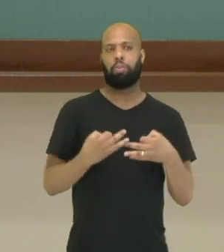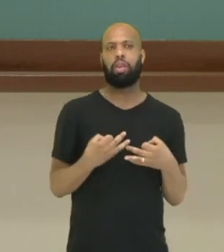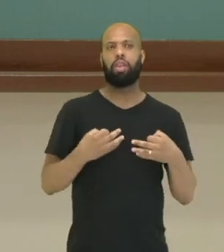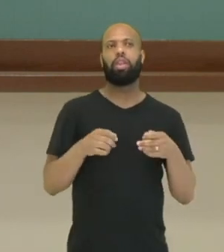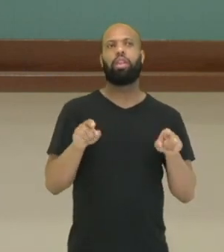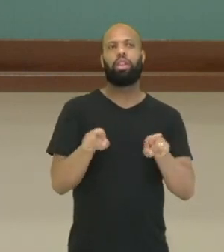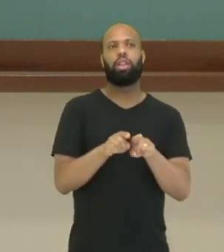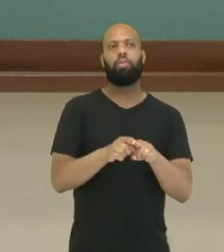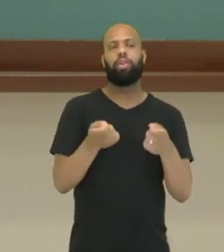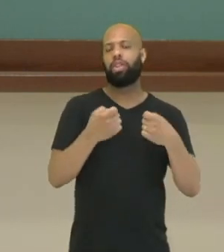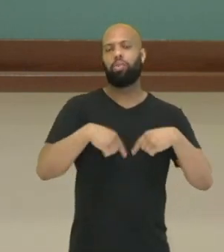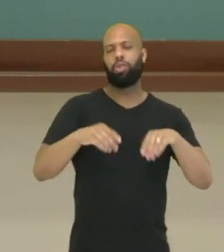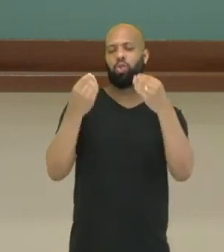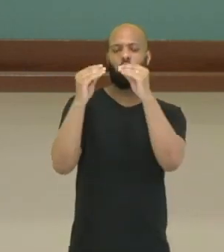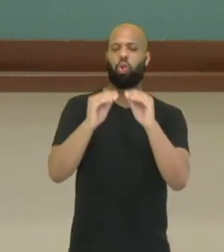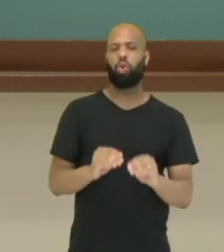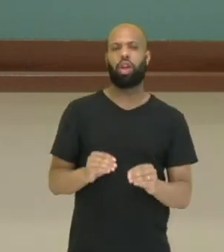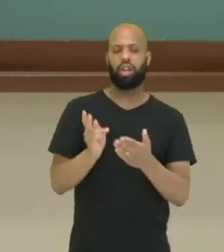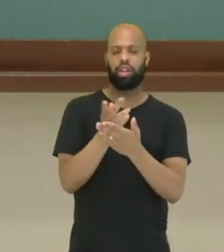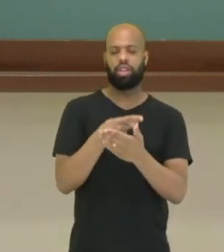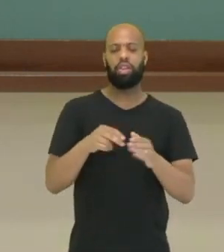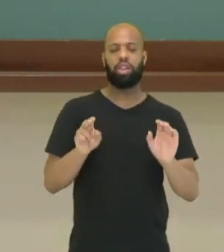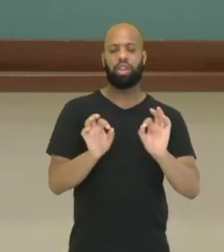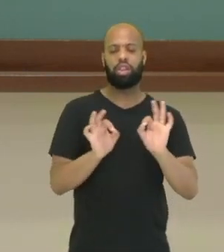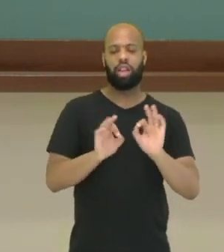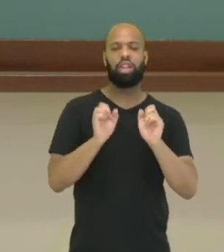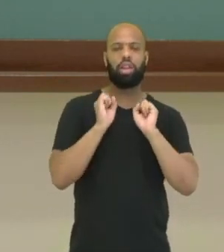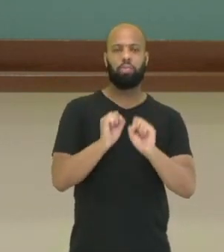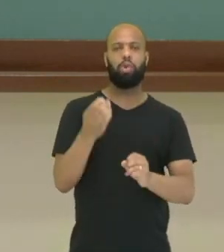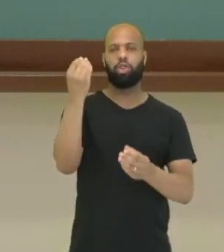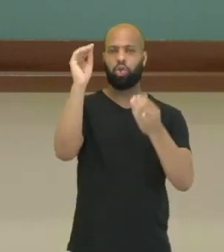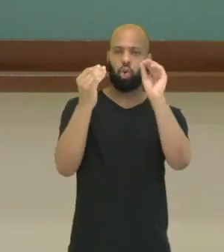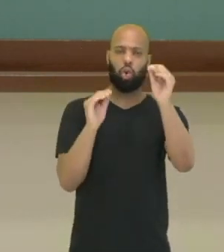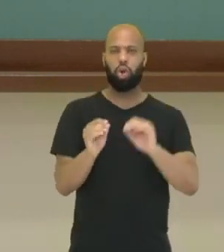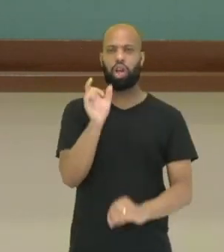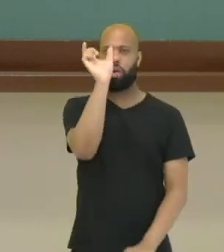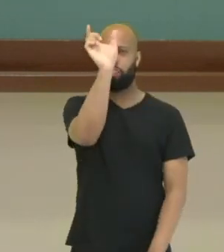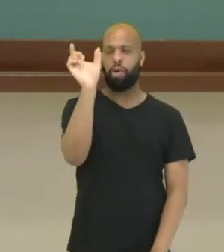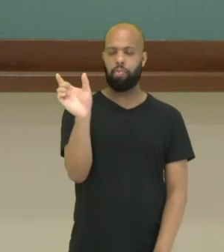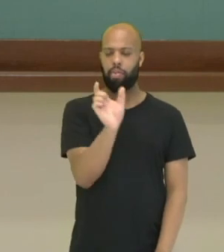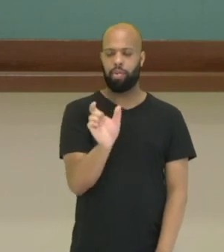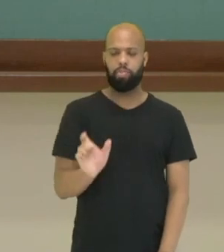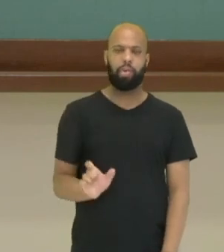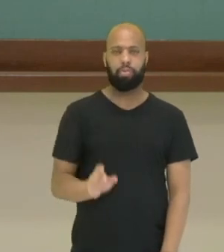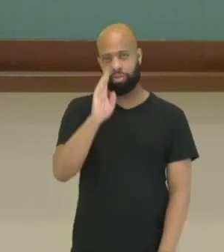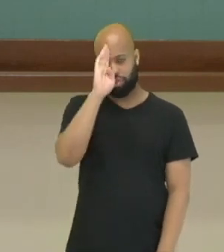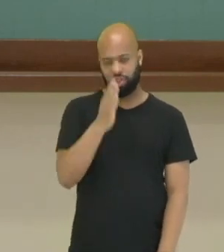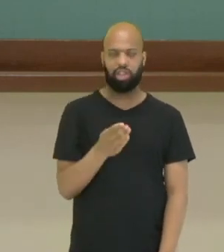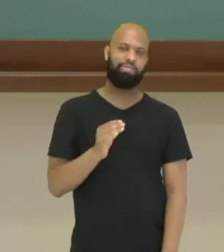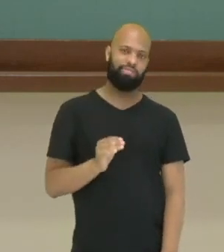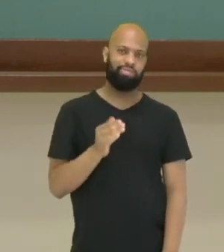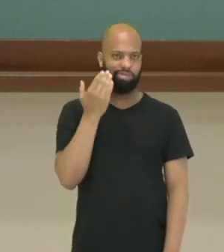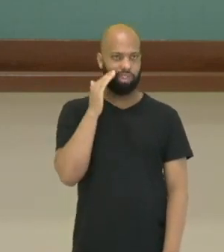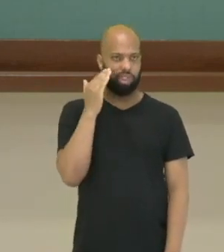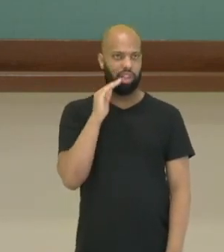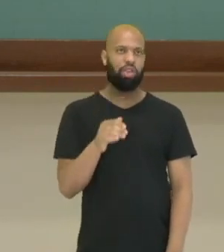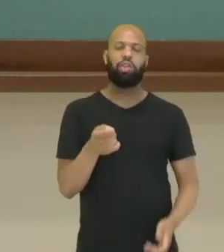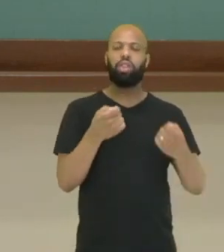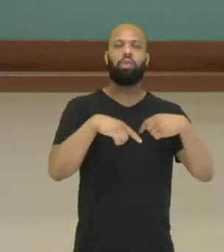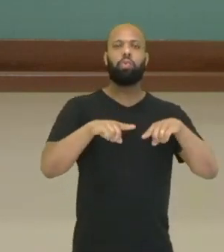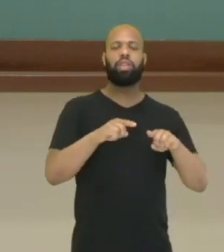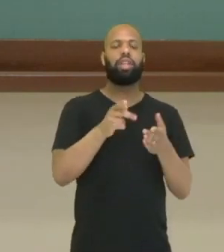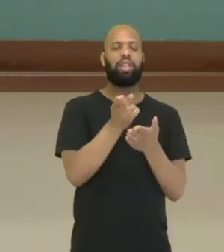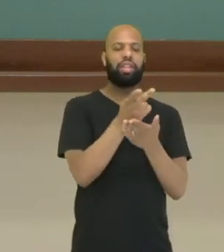não precisa nem pôr desenhos. Você pode pensar isso matematicamente. Ao invés de desenhar um suco de laranja, escreve